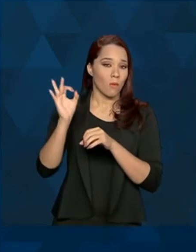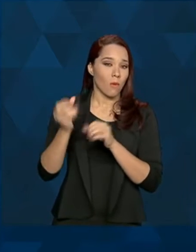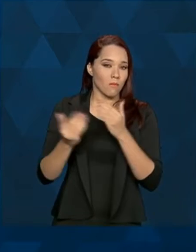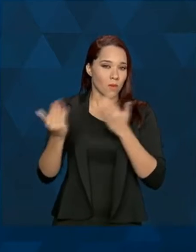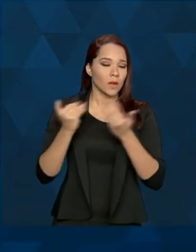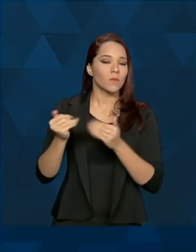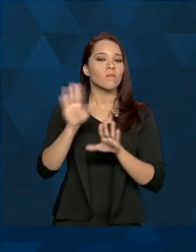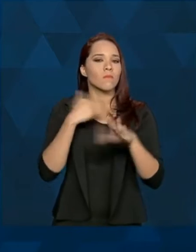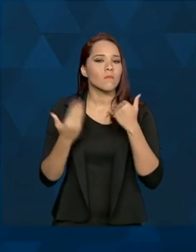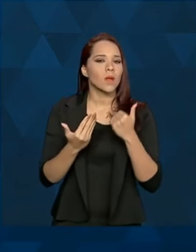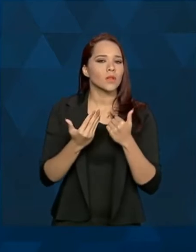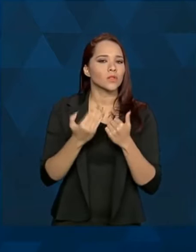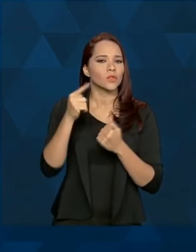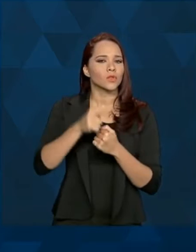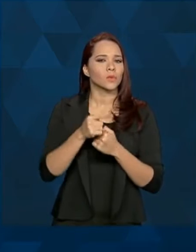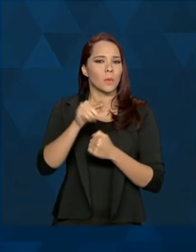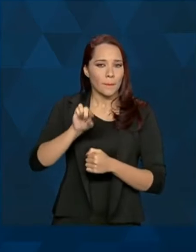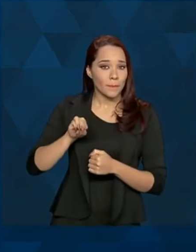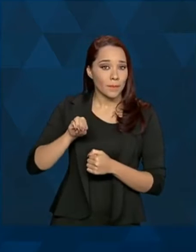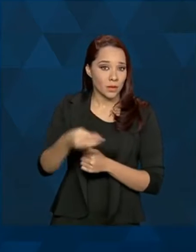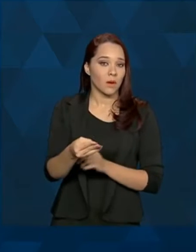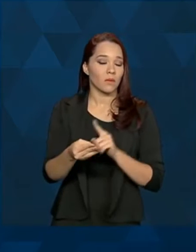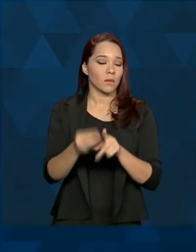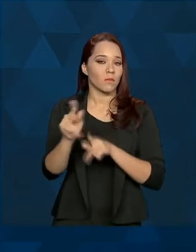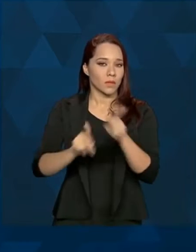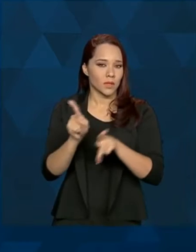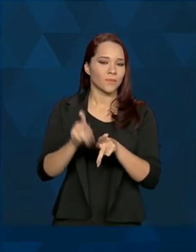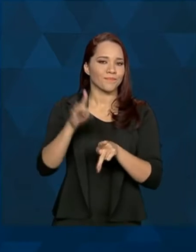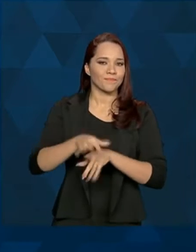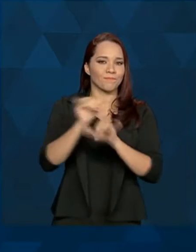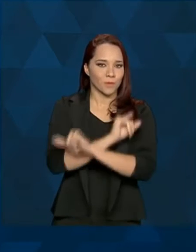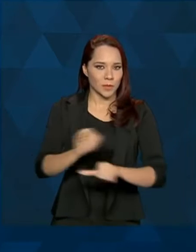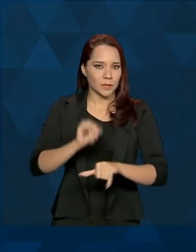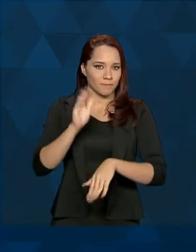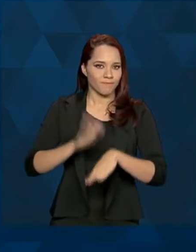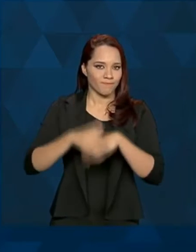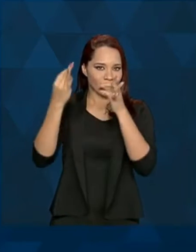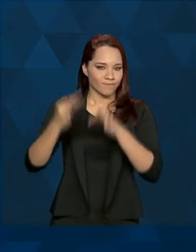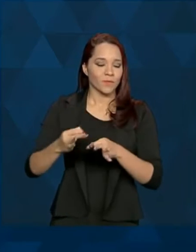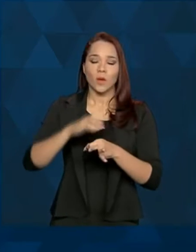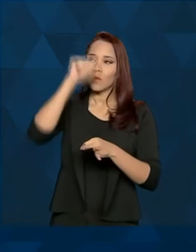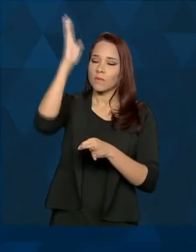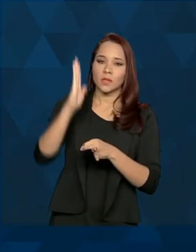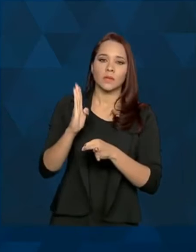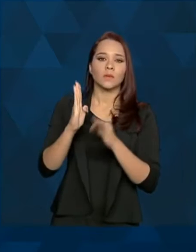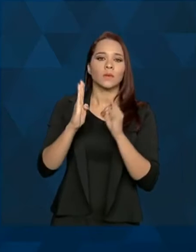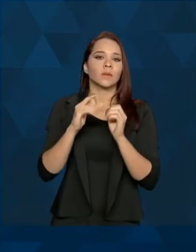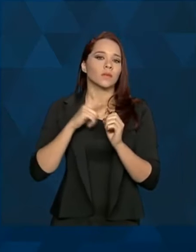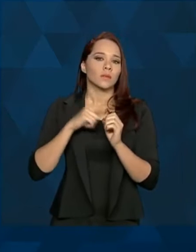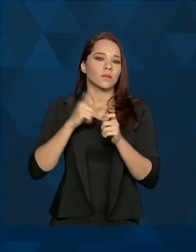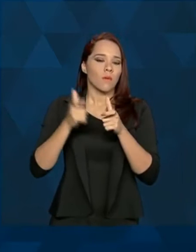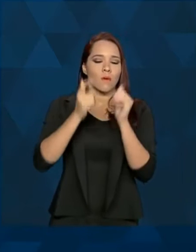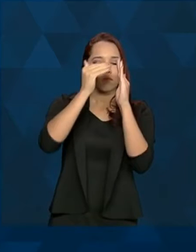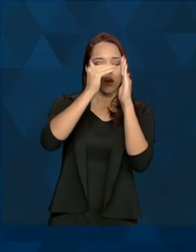por milhão, que aí sim é um dado epidemiológico mais significativo, né? O Brasil, ele fica